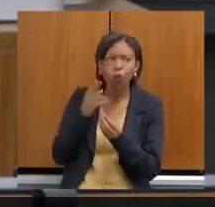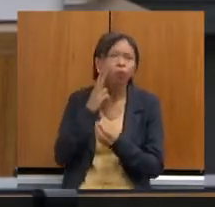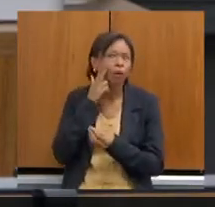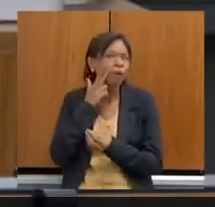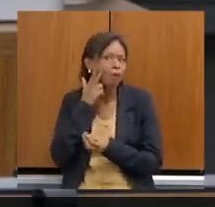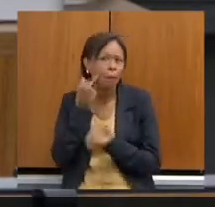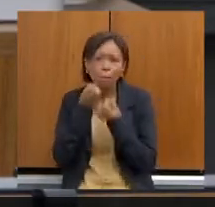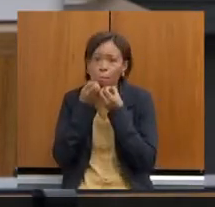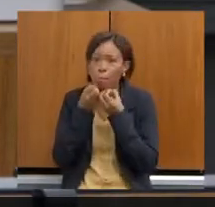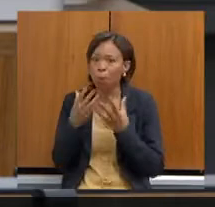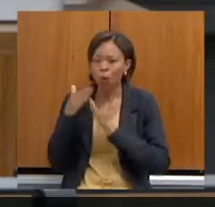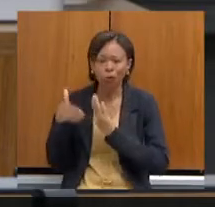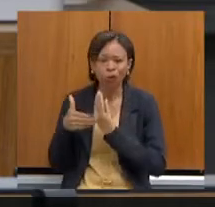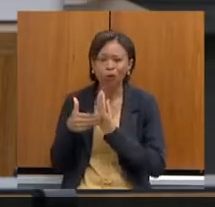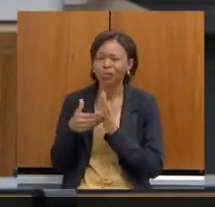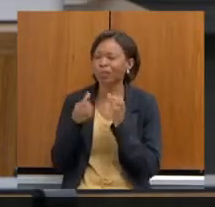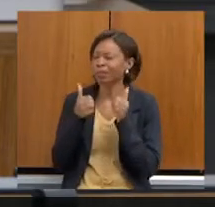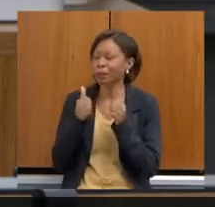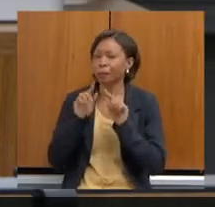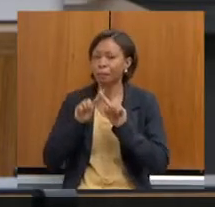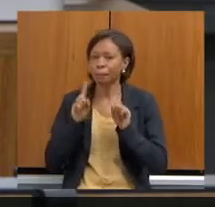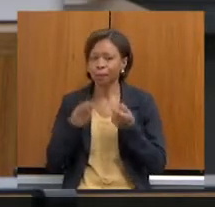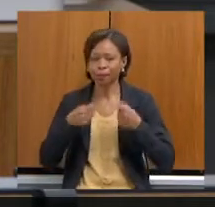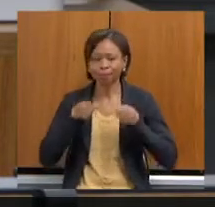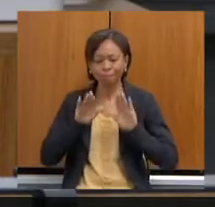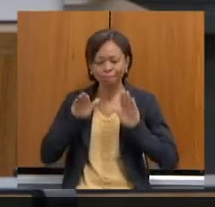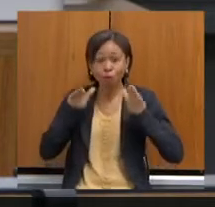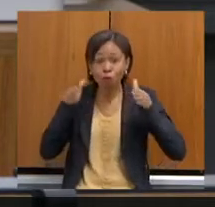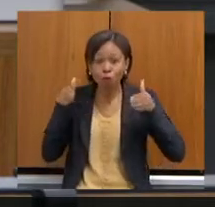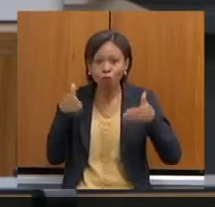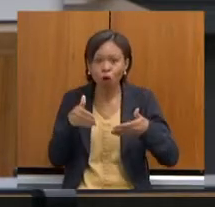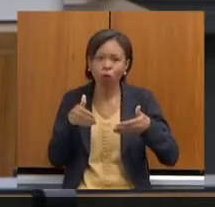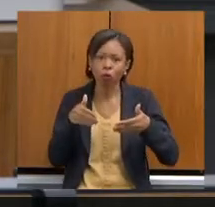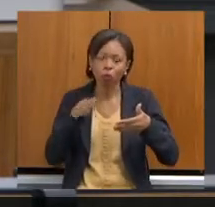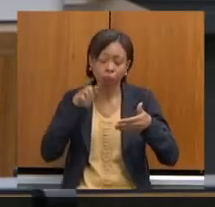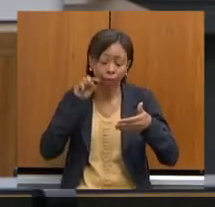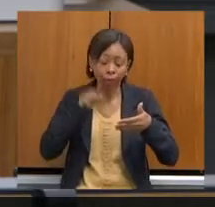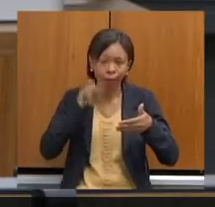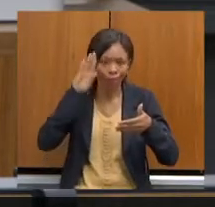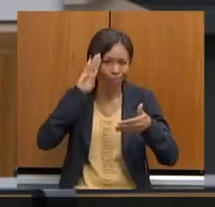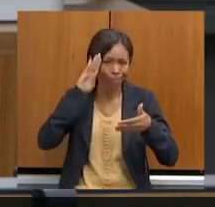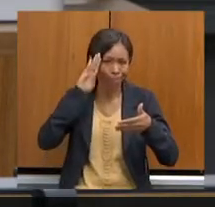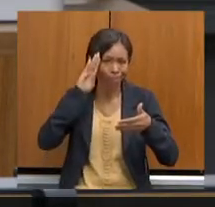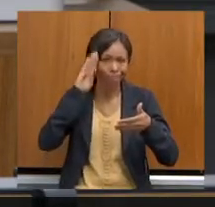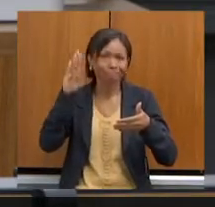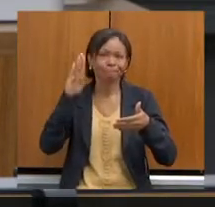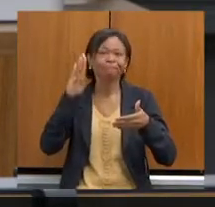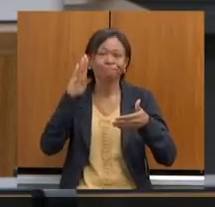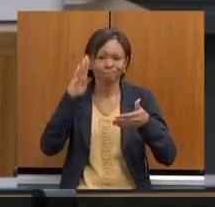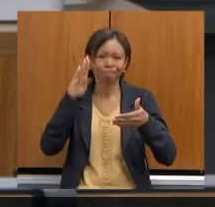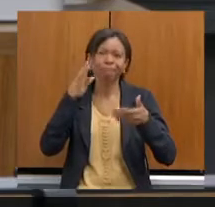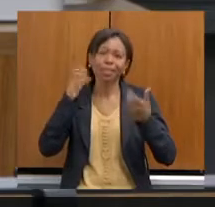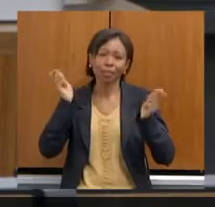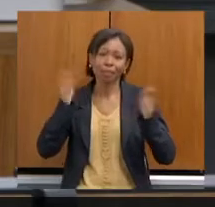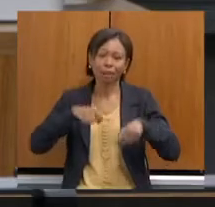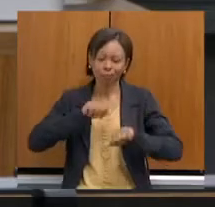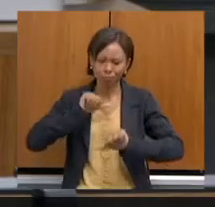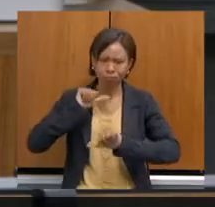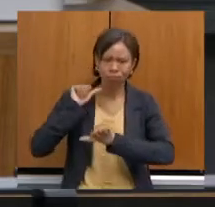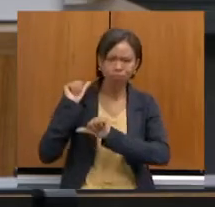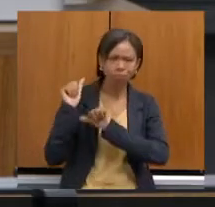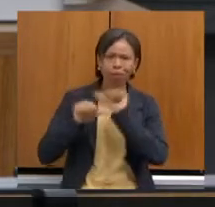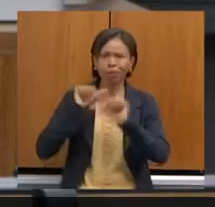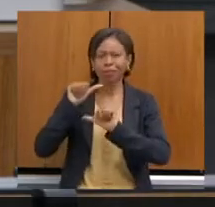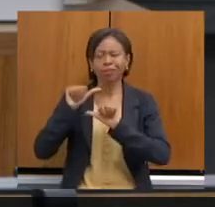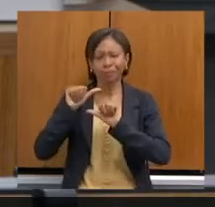tudo nós vamos ter foco nas coisas bem maiores que pode fazer grandes transformações e